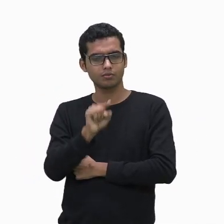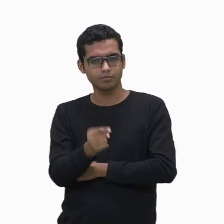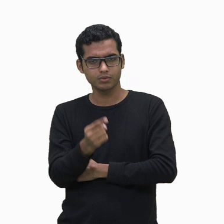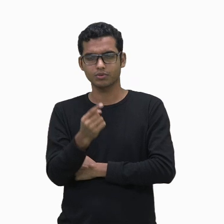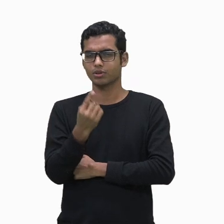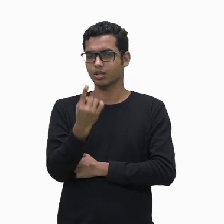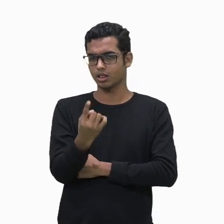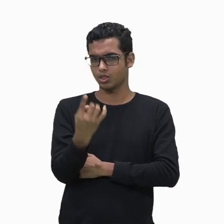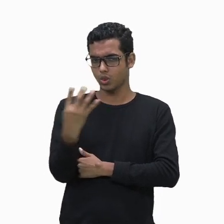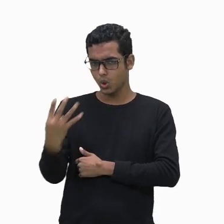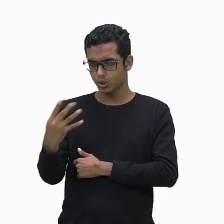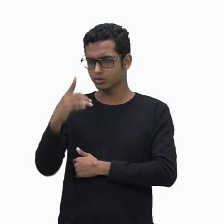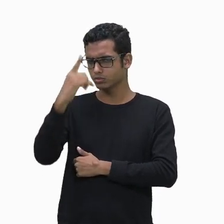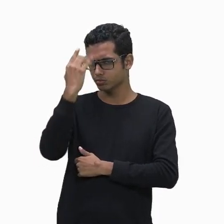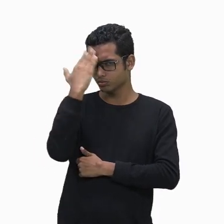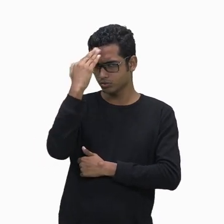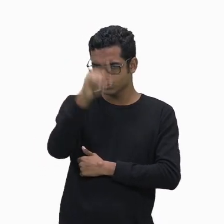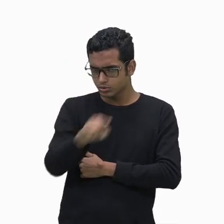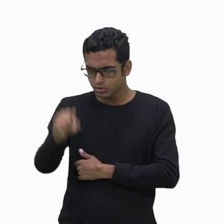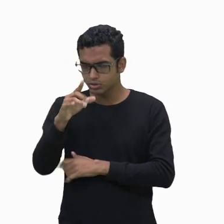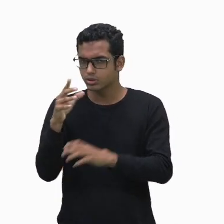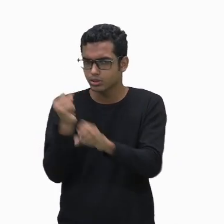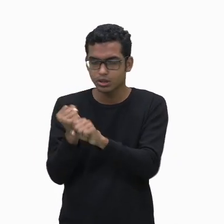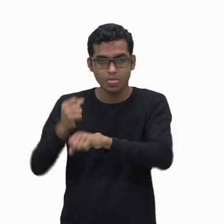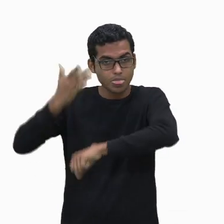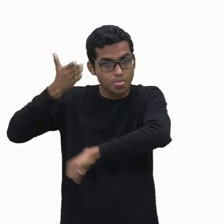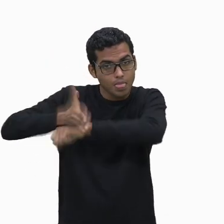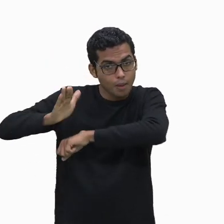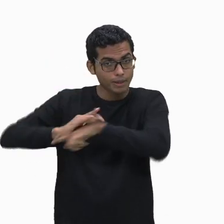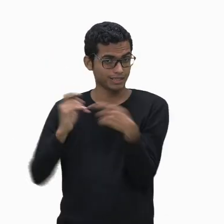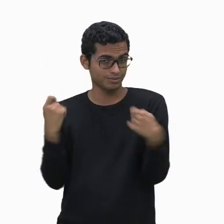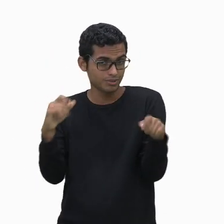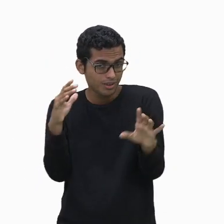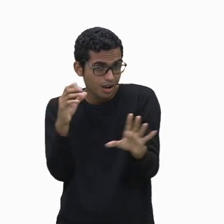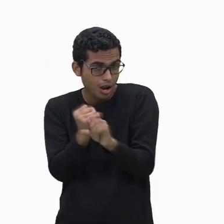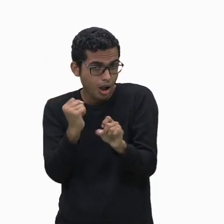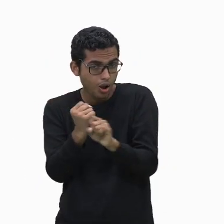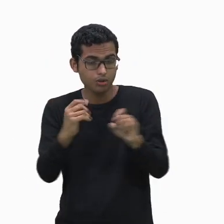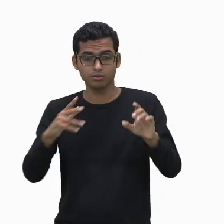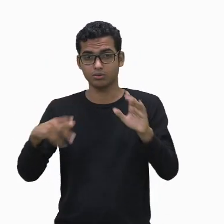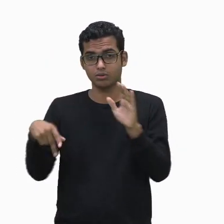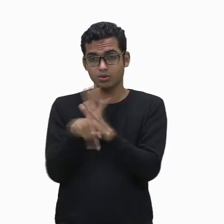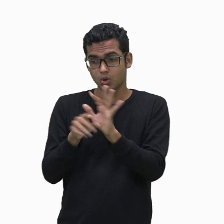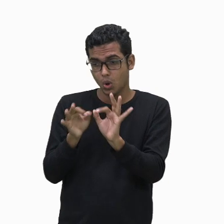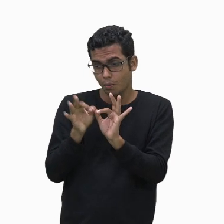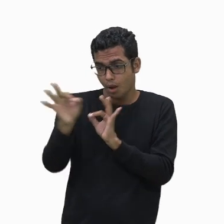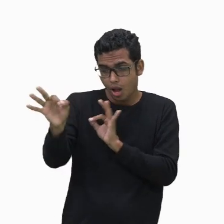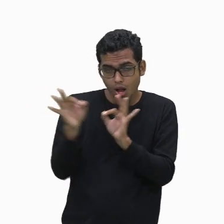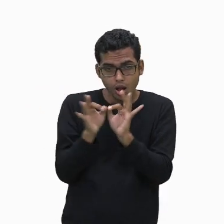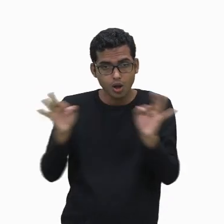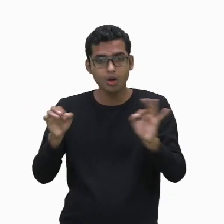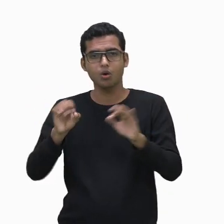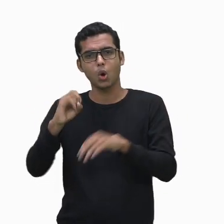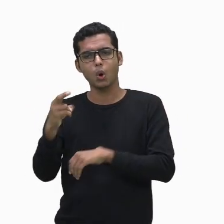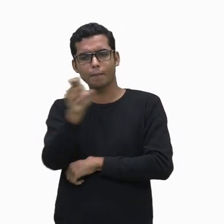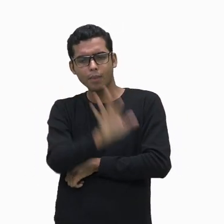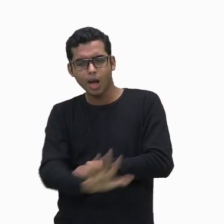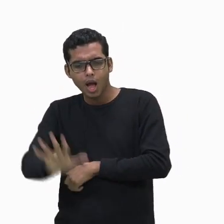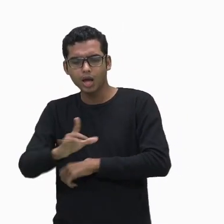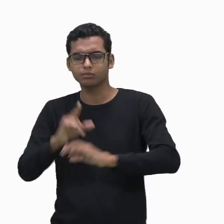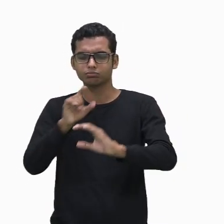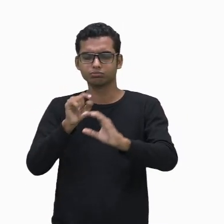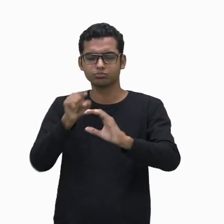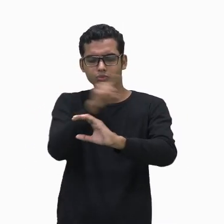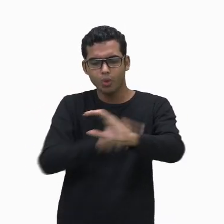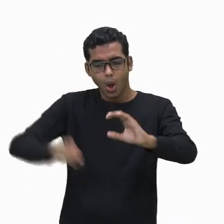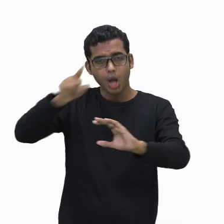então se você precisar na prática calcular uma distância de uma área de coroa circular, então você